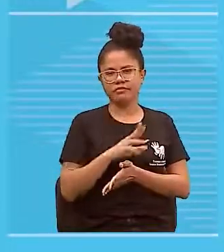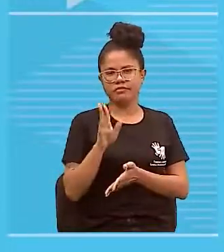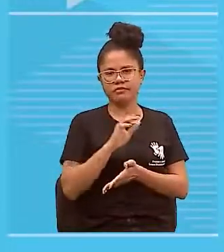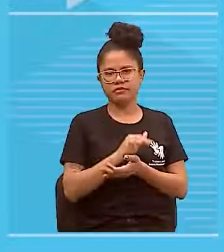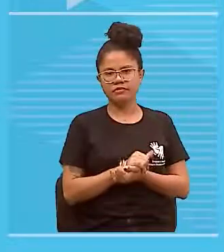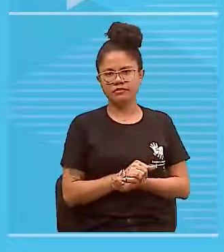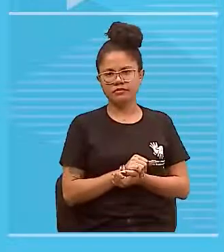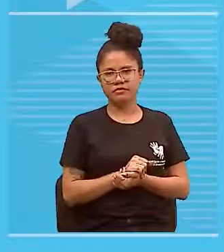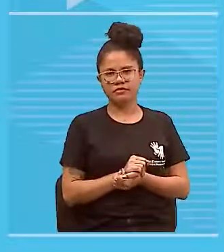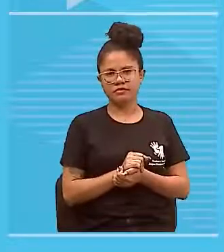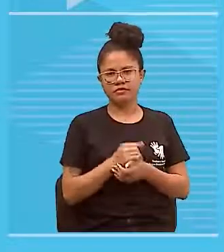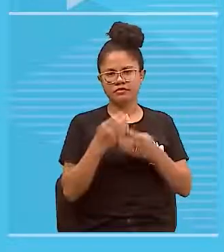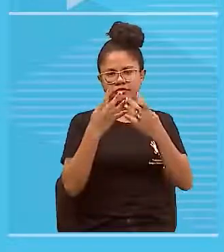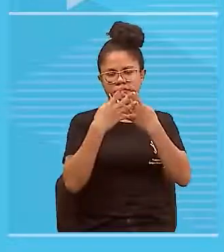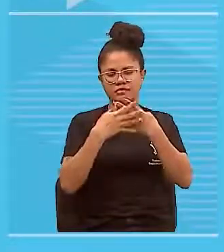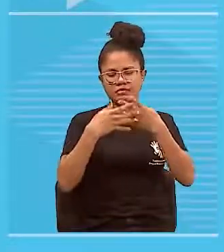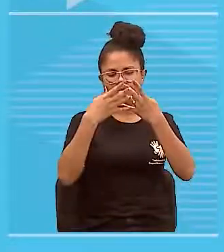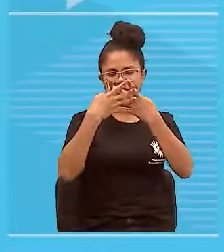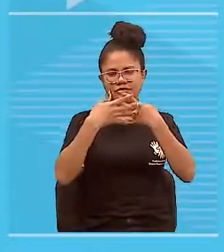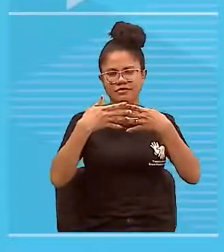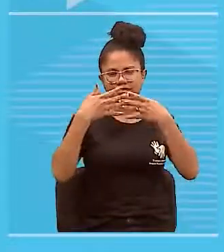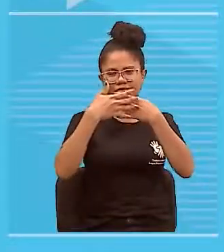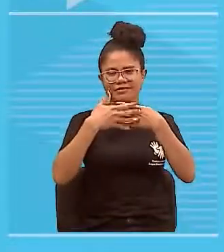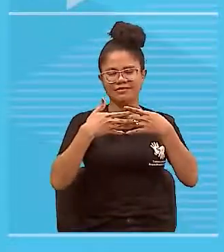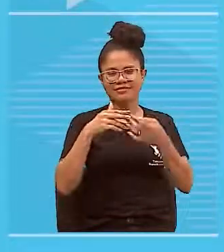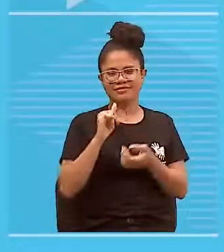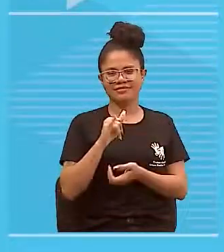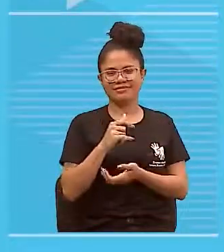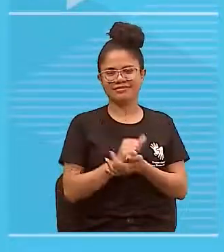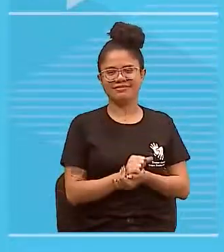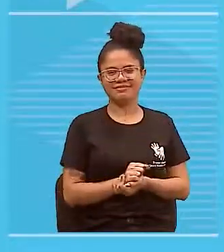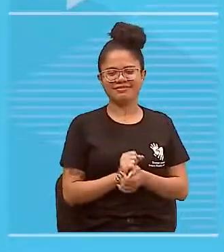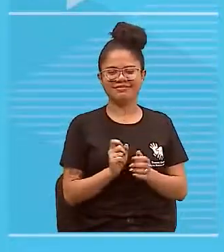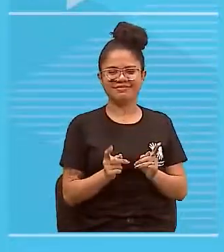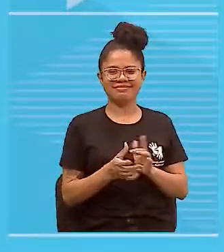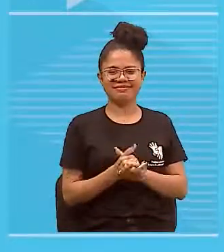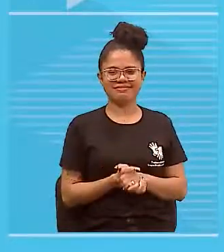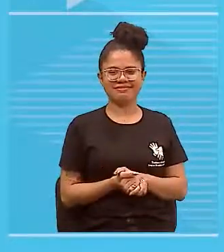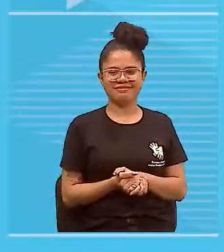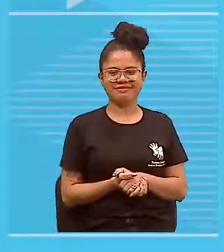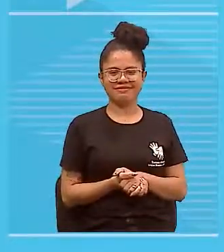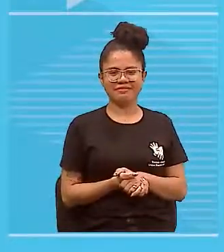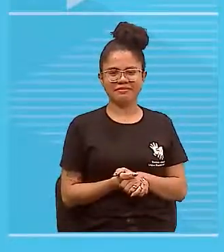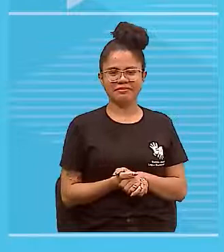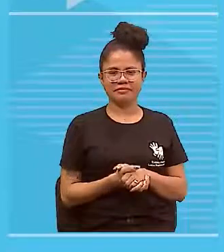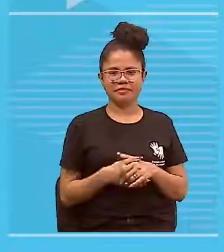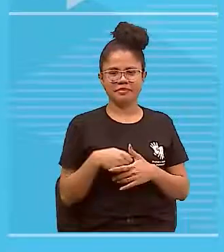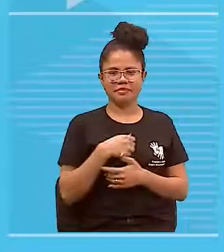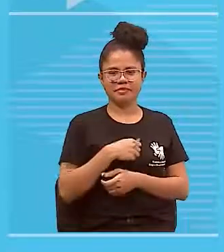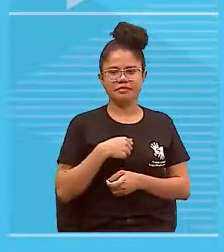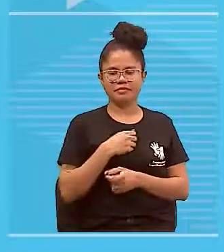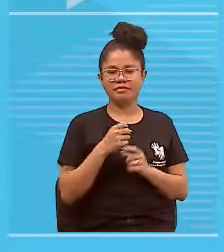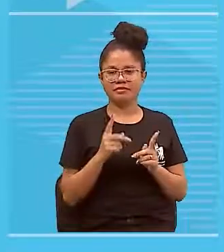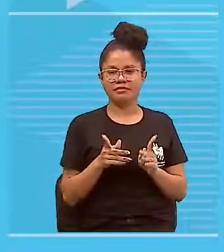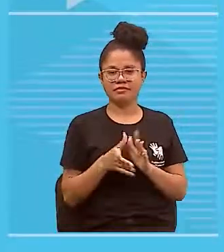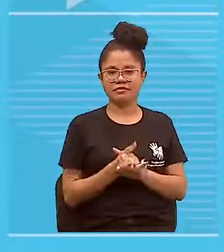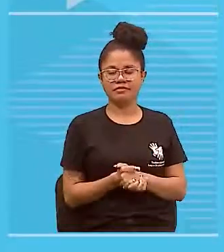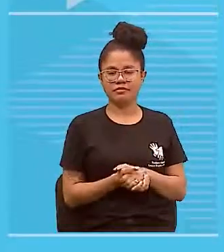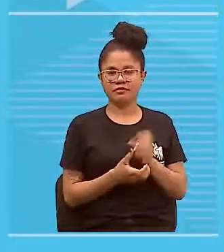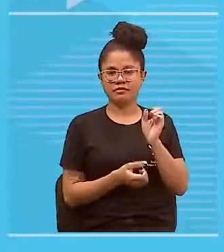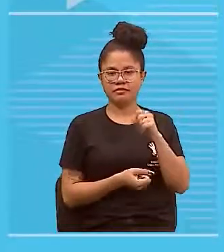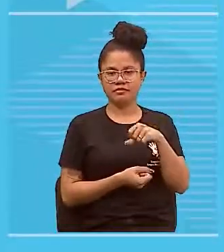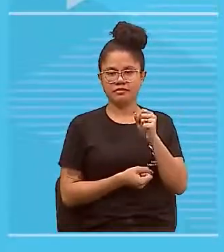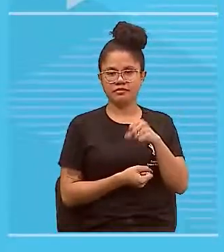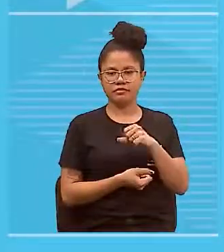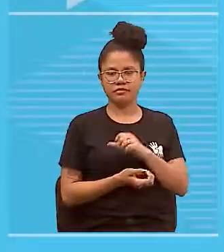chamada transparência, quando tinha muito. É a nova, hein? Eita, poxa, que saudade. E é isso mesmo, gente.